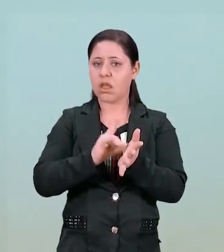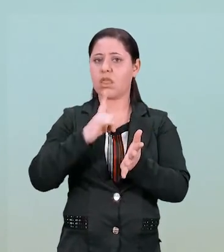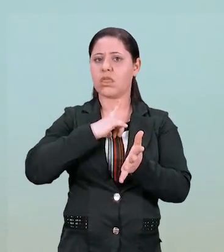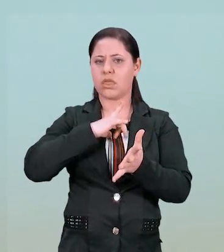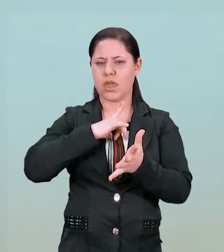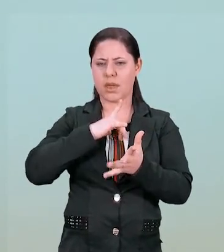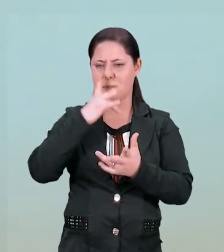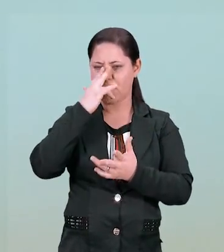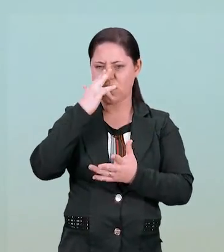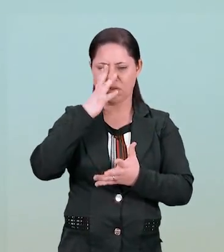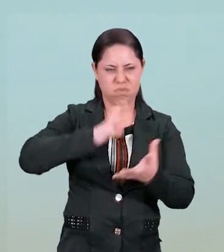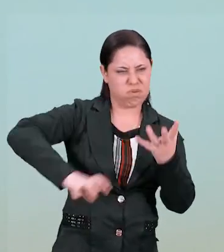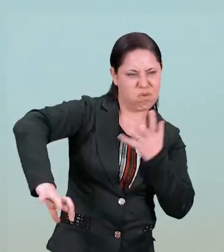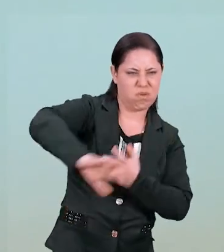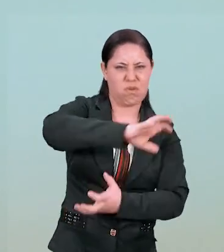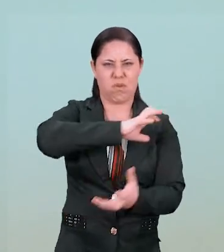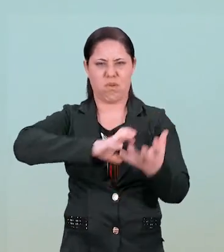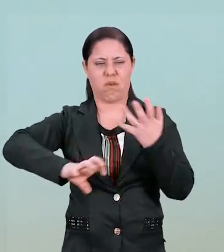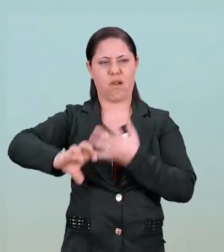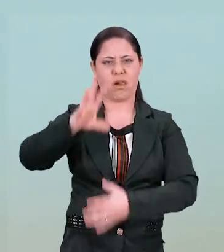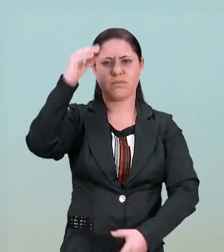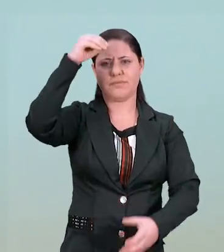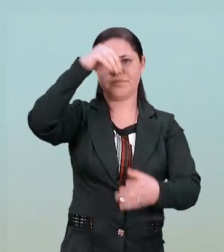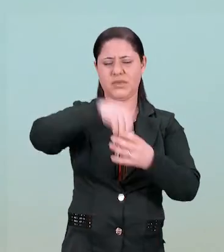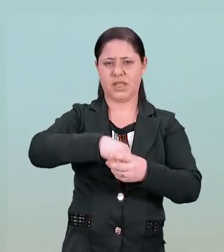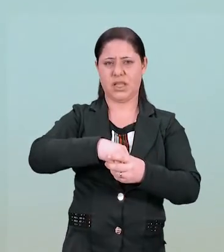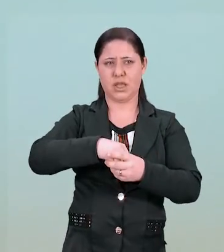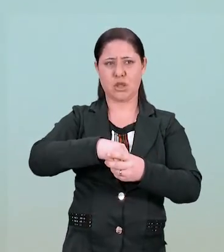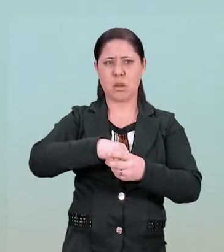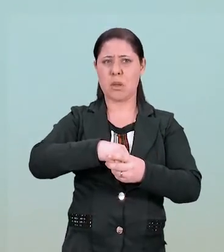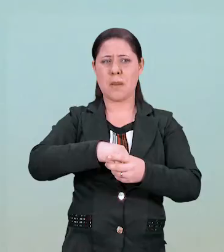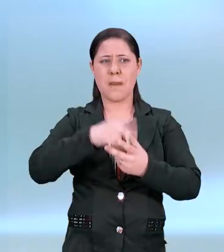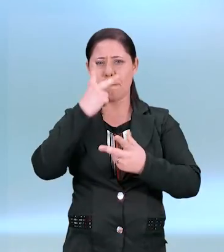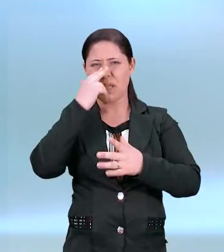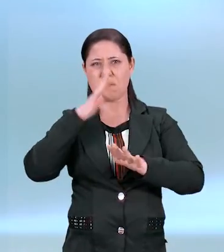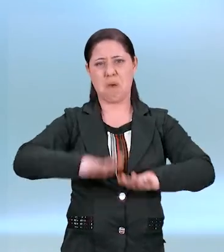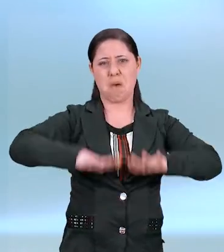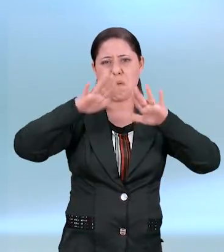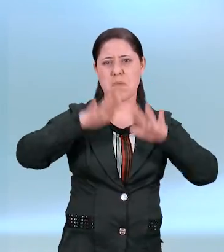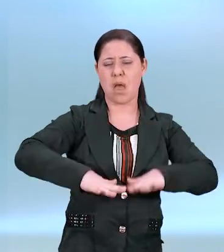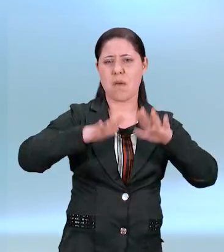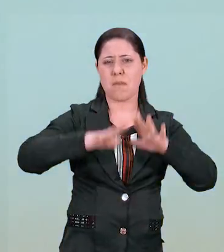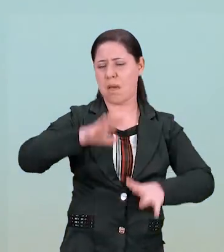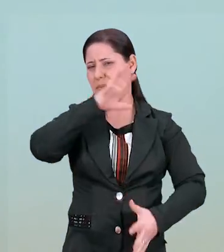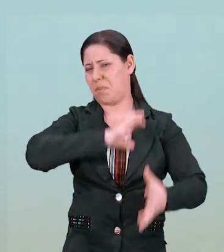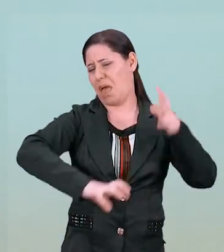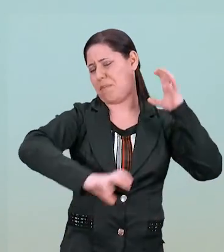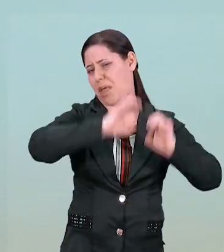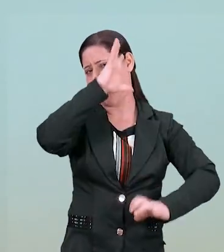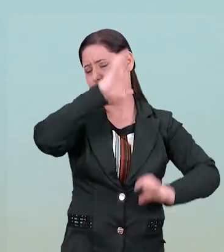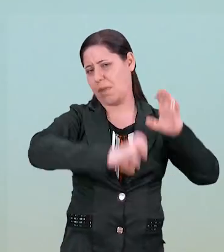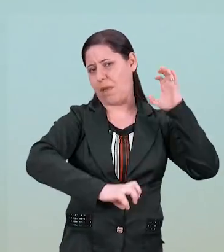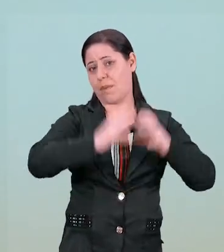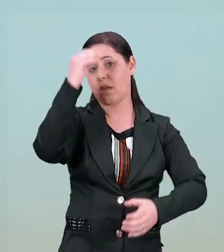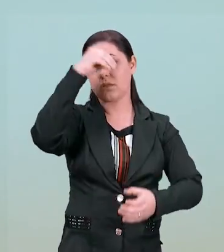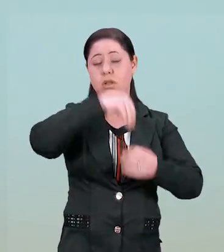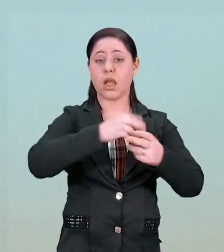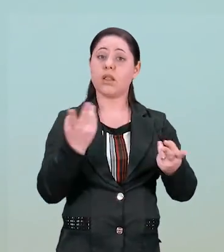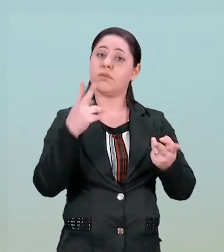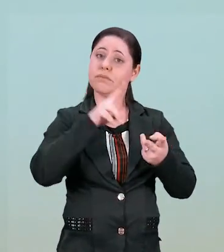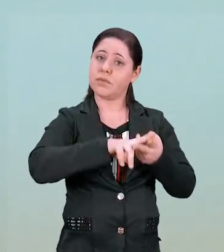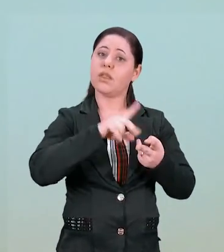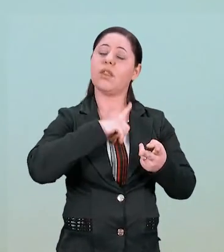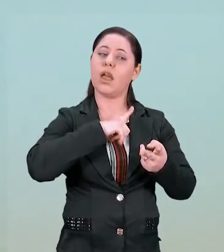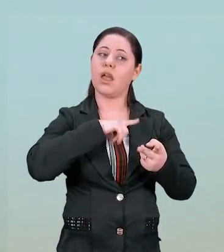no sistema penitenciário nacional com rebeliões e motins no Brasil afora e nós não tivemos no Mato Grosso do Sul. Estamos fazendo um amplo estudo